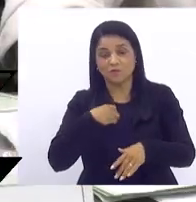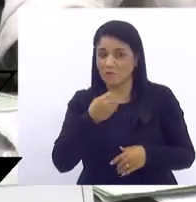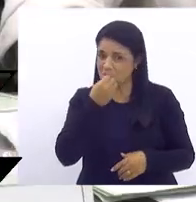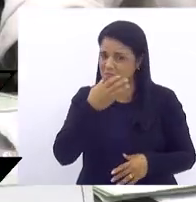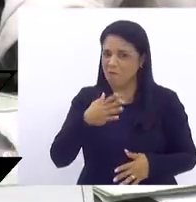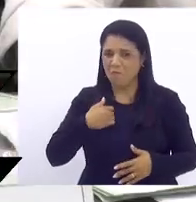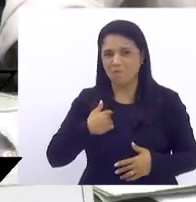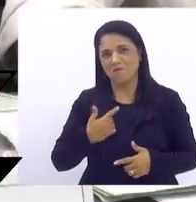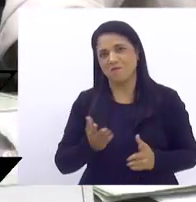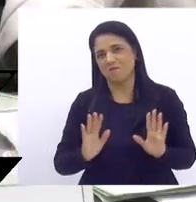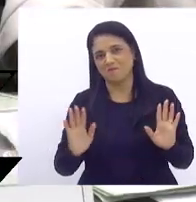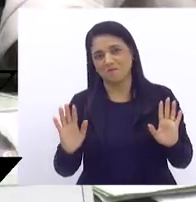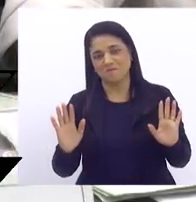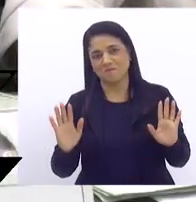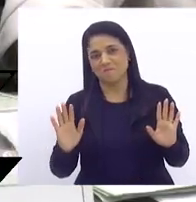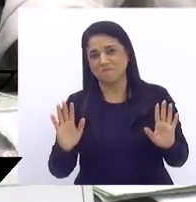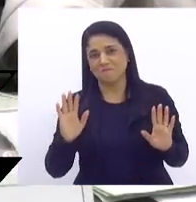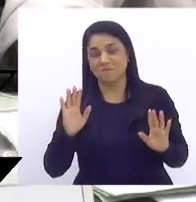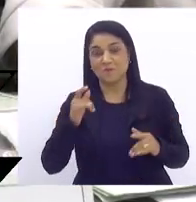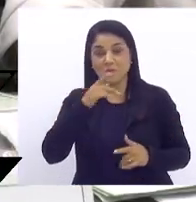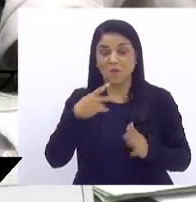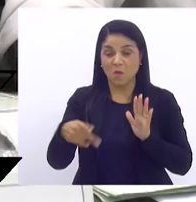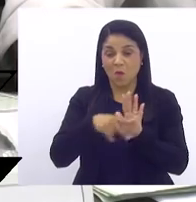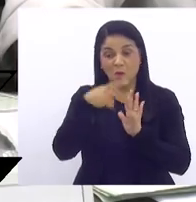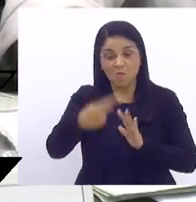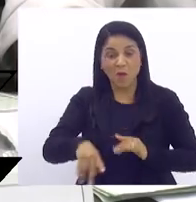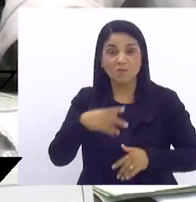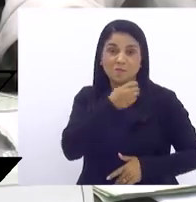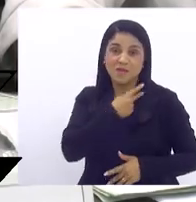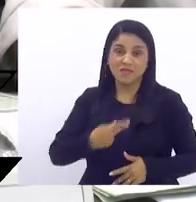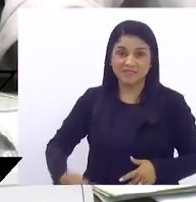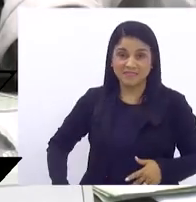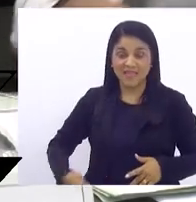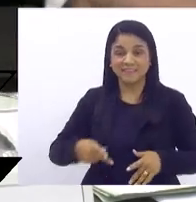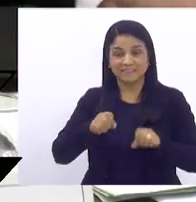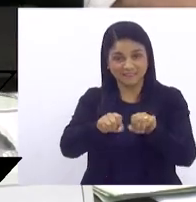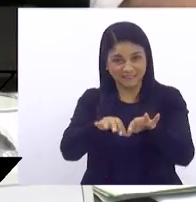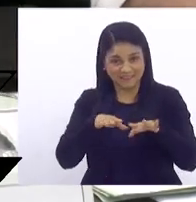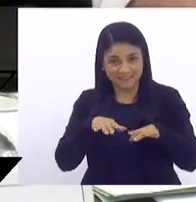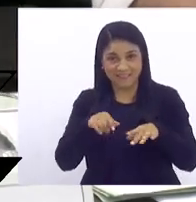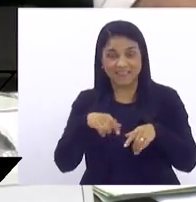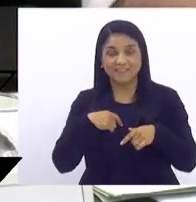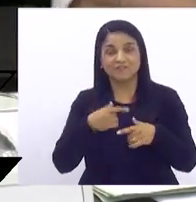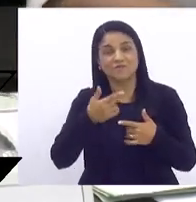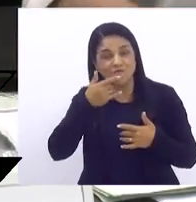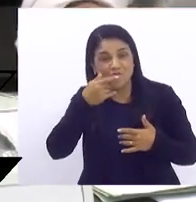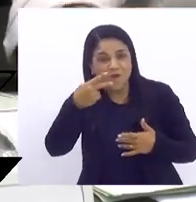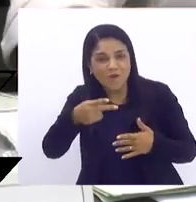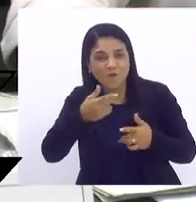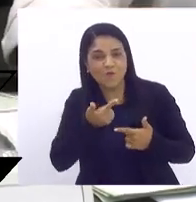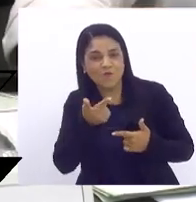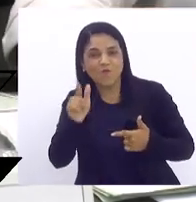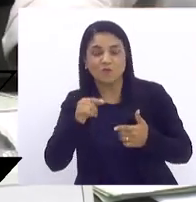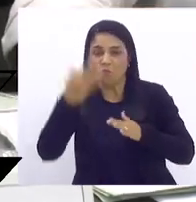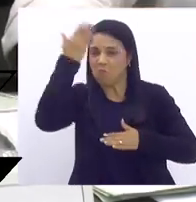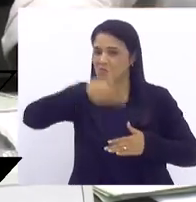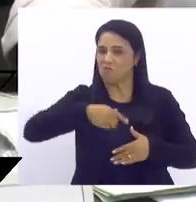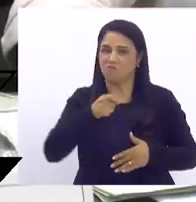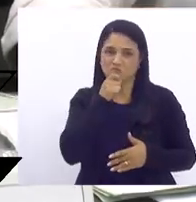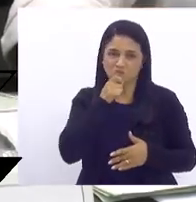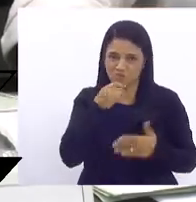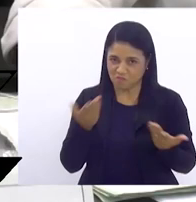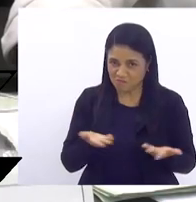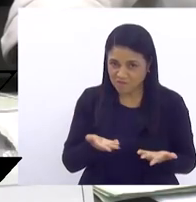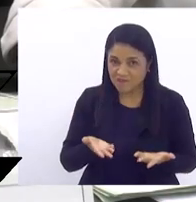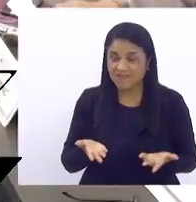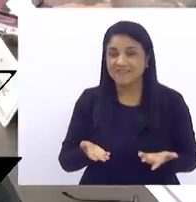comigo, cara. Que depois o próprio presidente da Assembleia até mencionou uma outra circunstância que não foi comprovada. Bem, pelo menos até